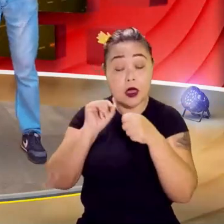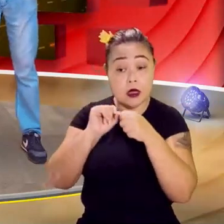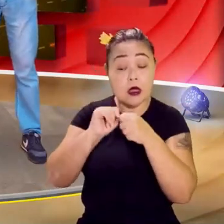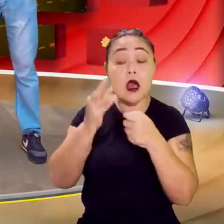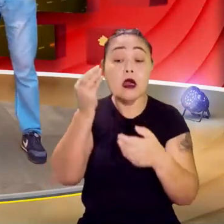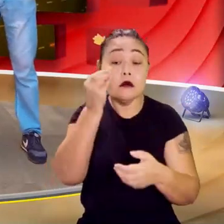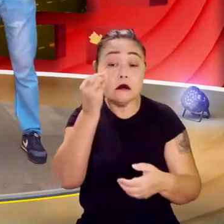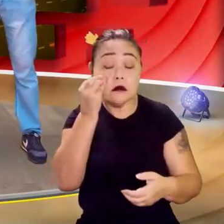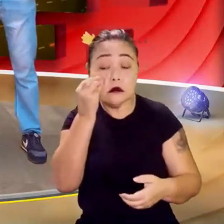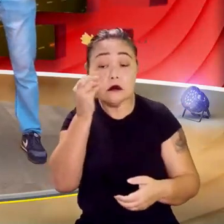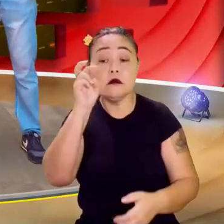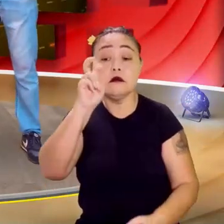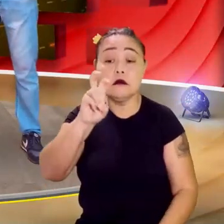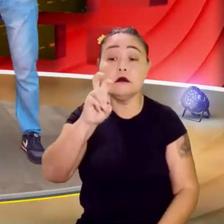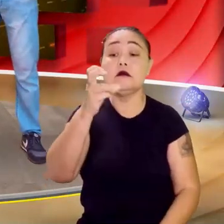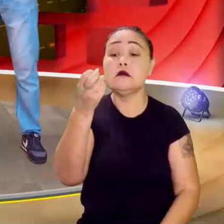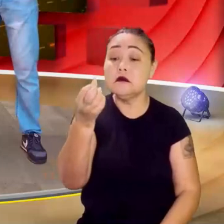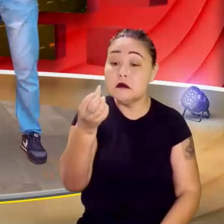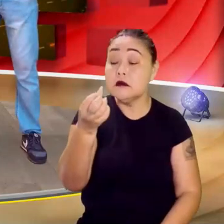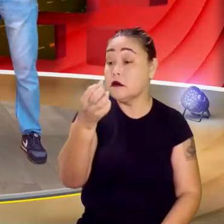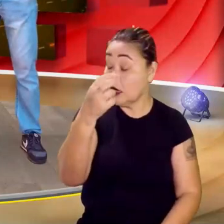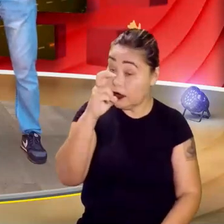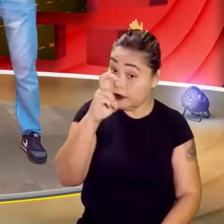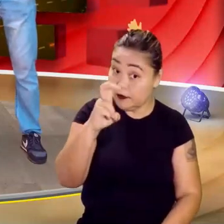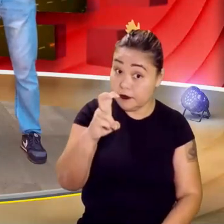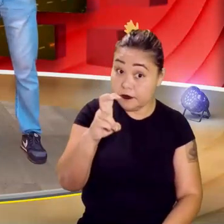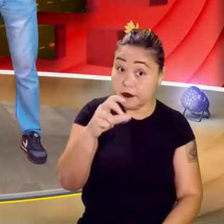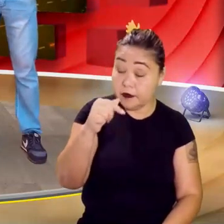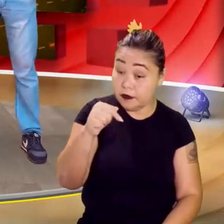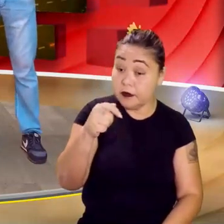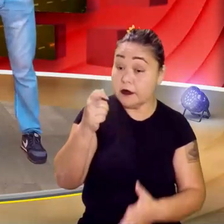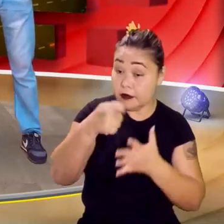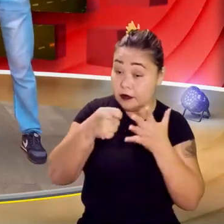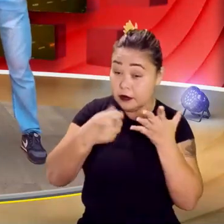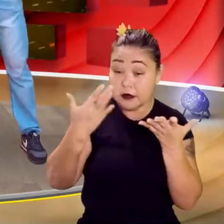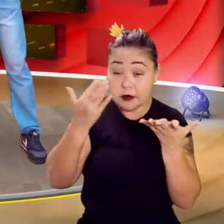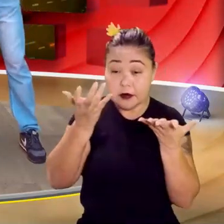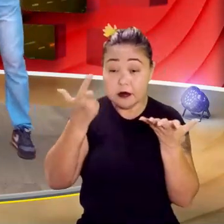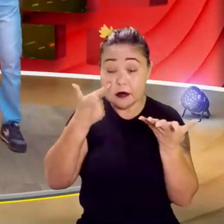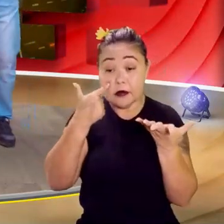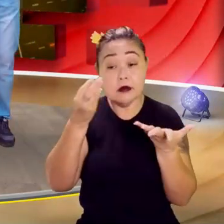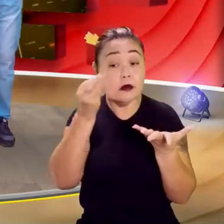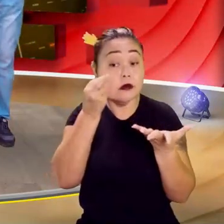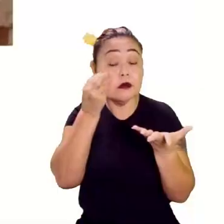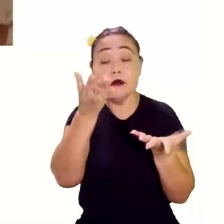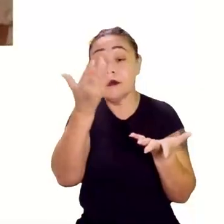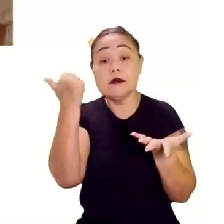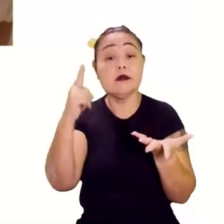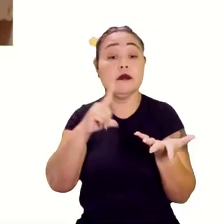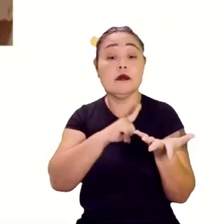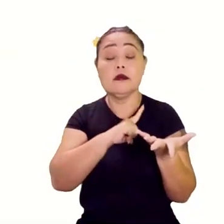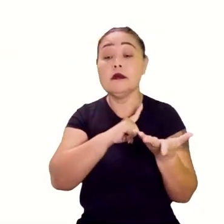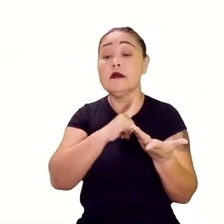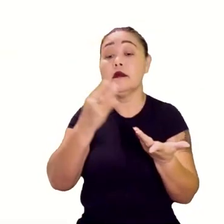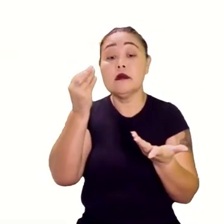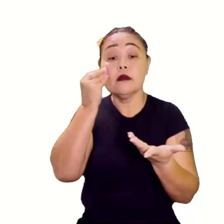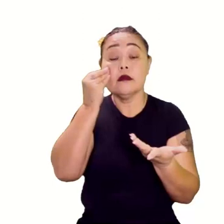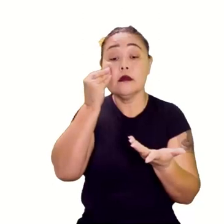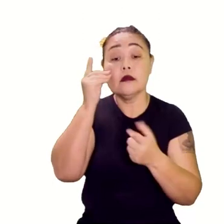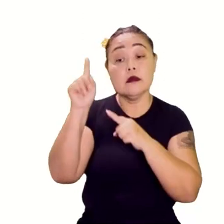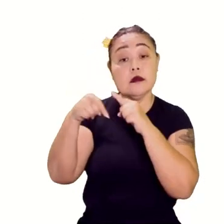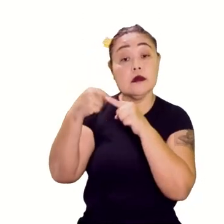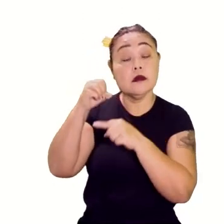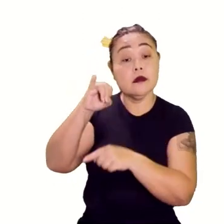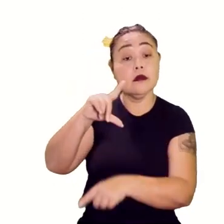e verificar se esses 57 meses... Eu quero, né? Vamos lá verificar? Então, olha lá, a gente pode verificar